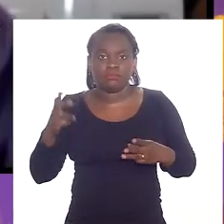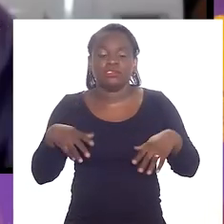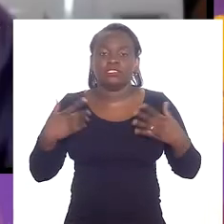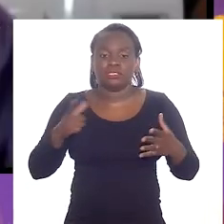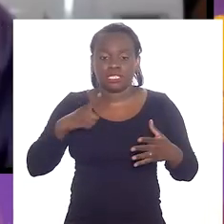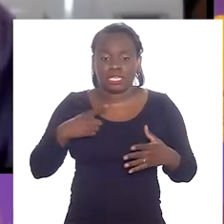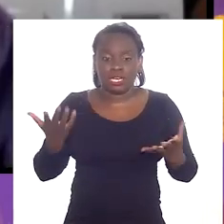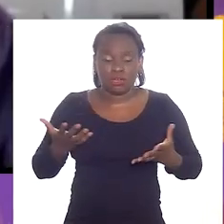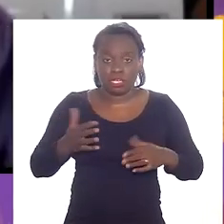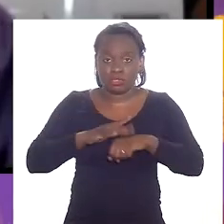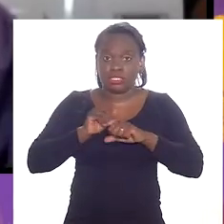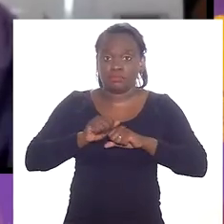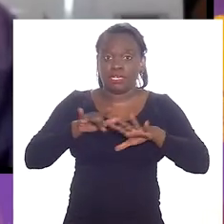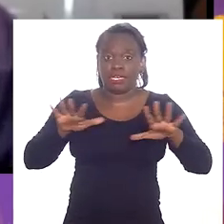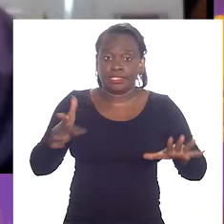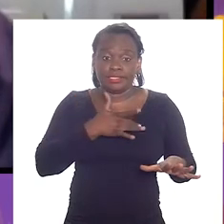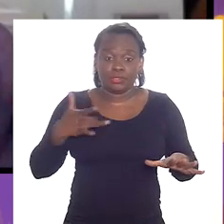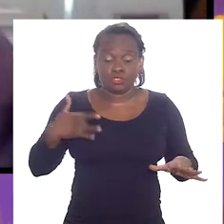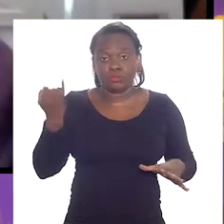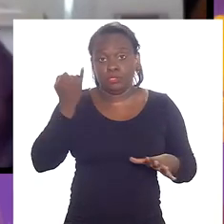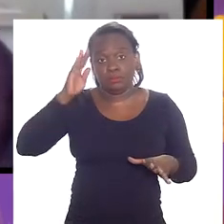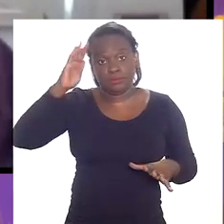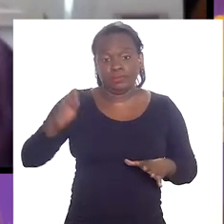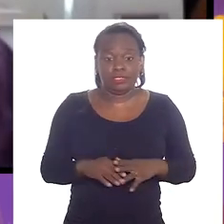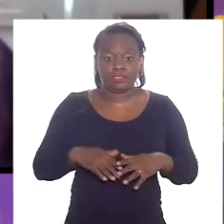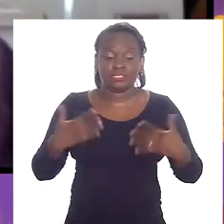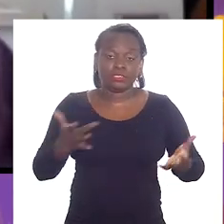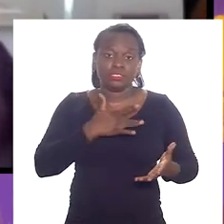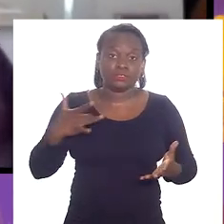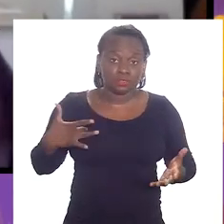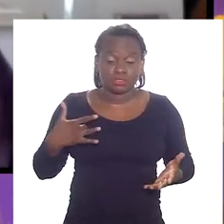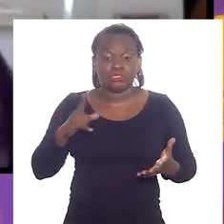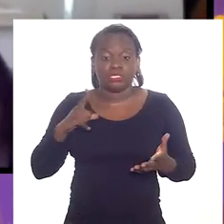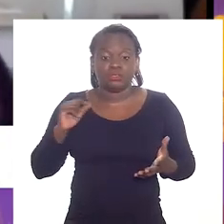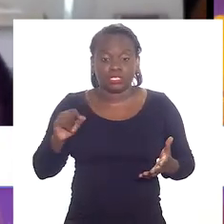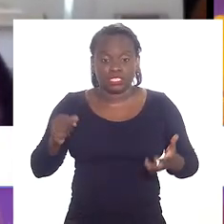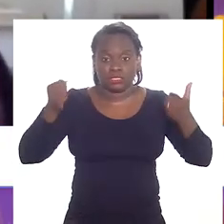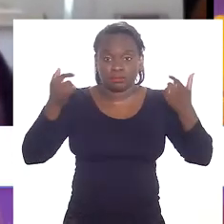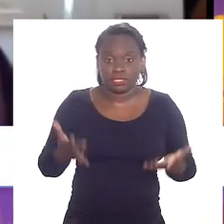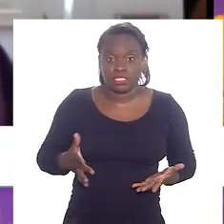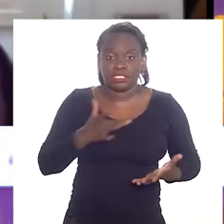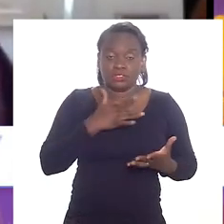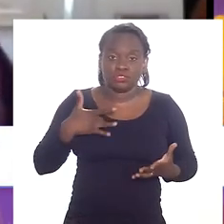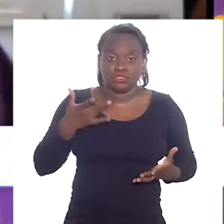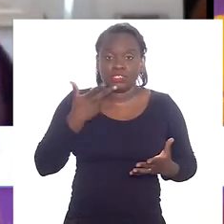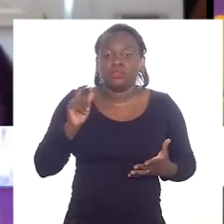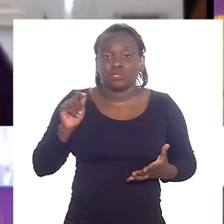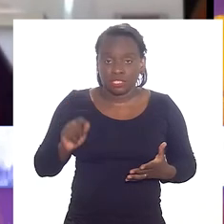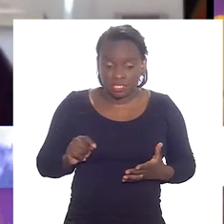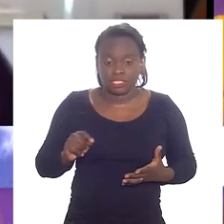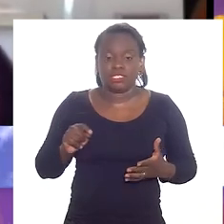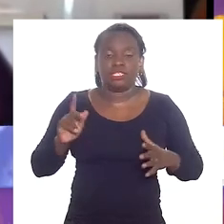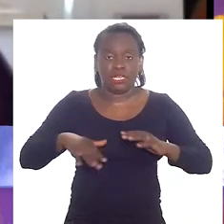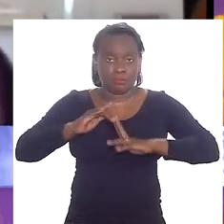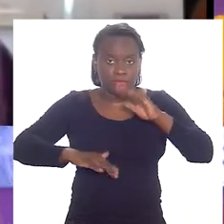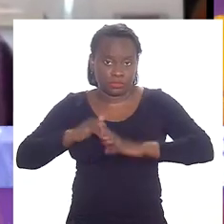aqui diante, como o doutor Silvio bem destacou, o esporte, Rui, ele precisa de três elementos para